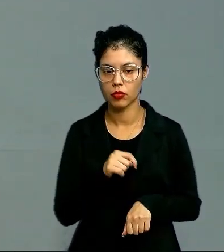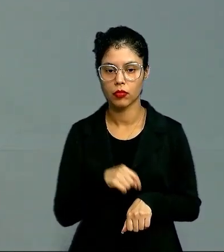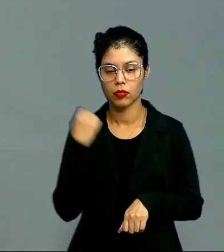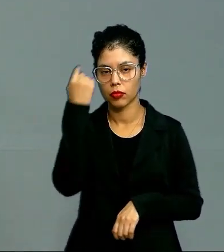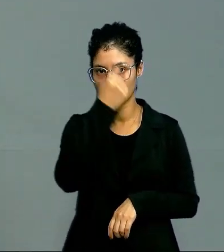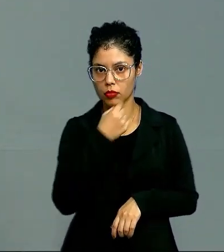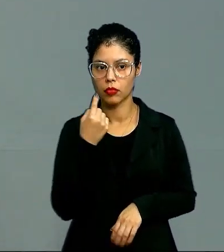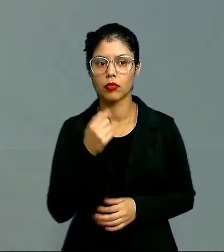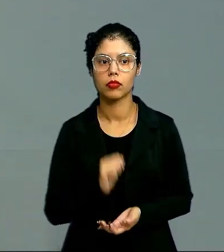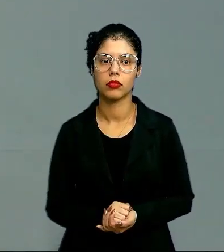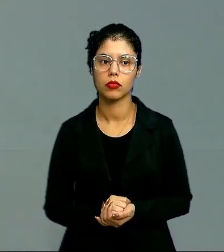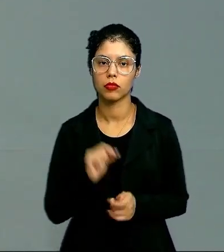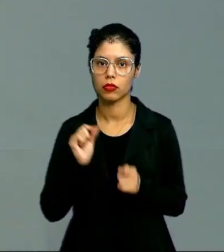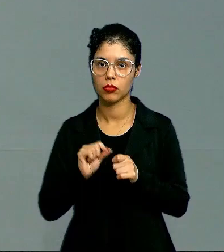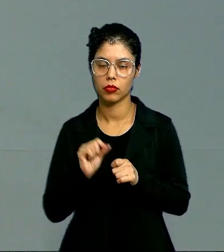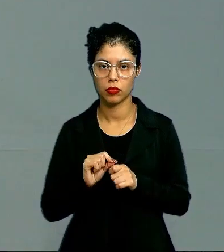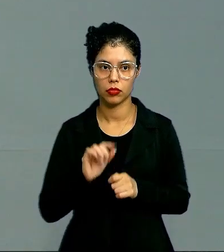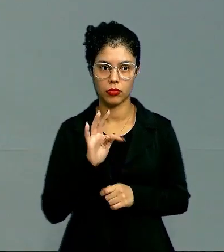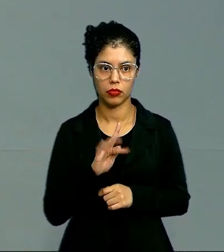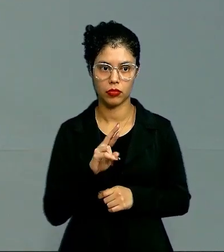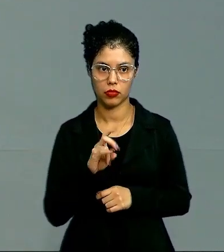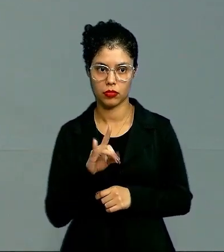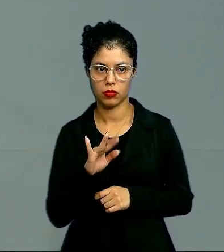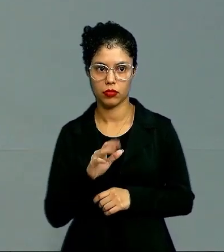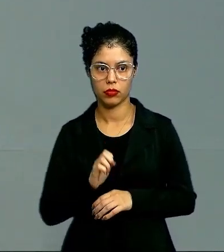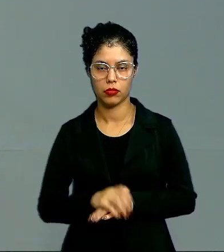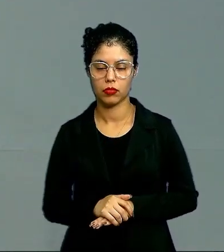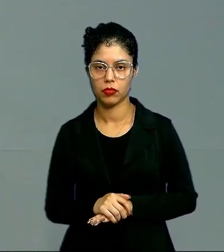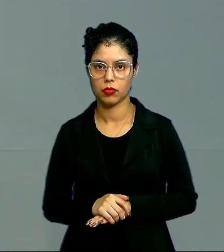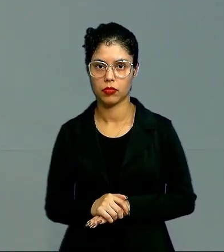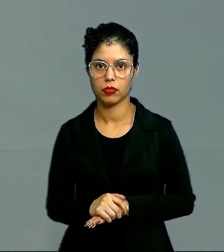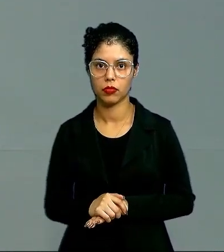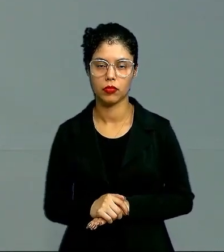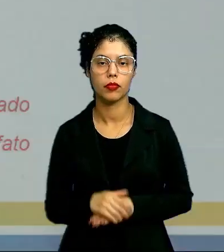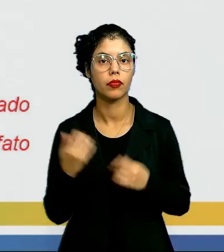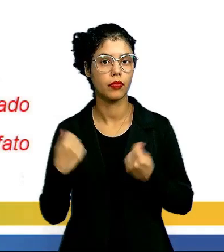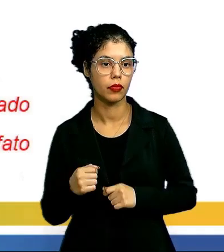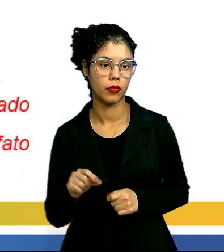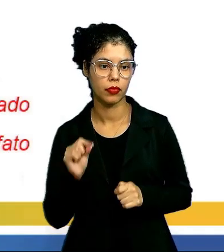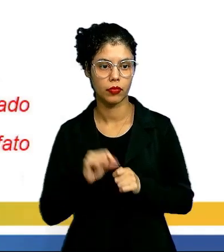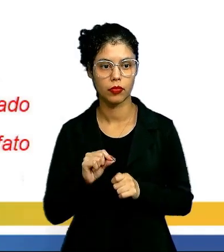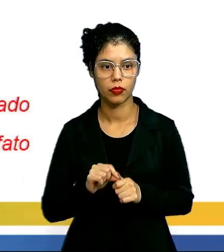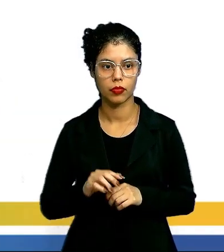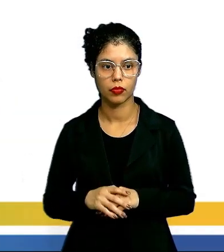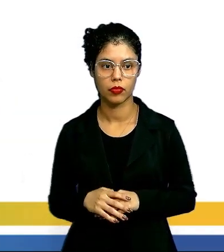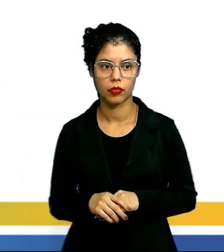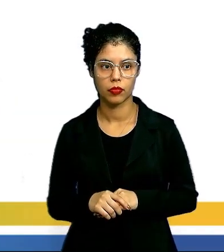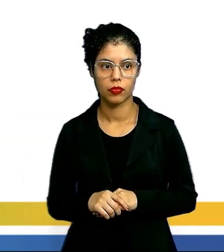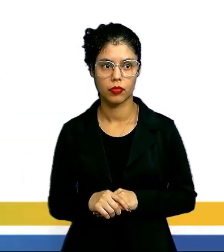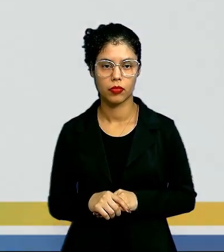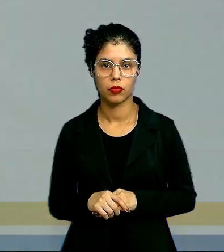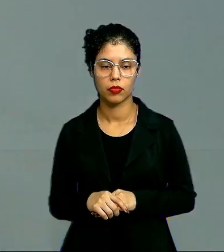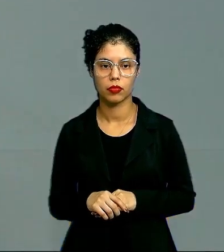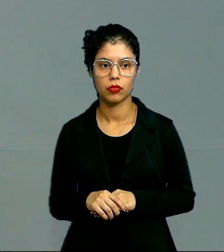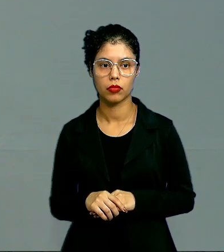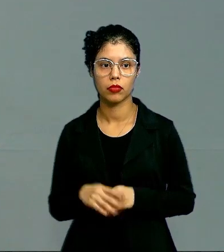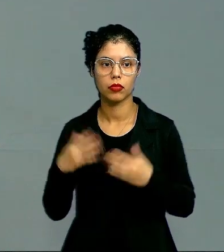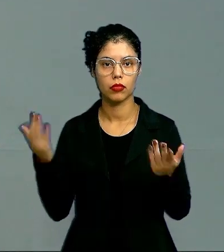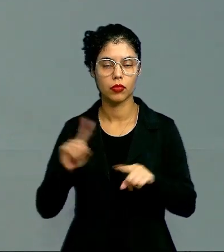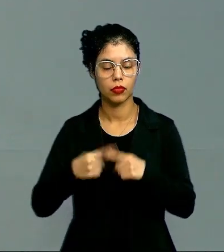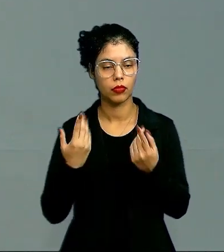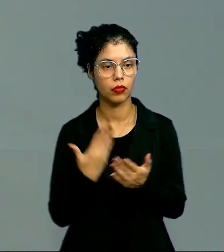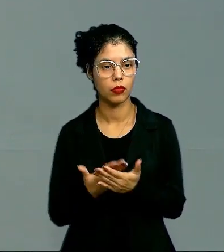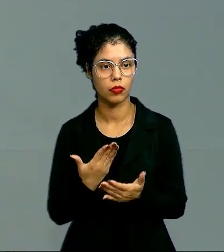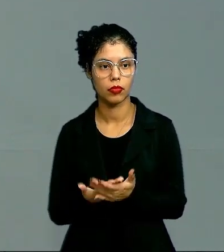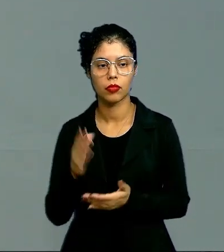caso contrário, ele não faz o efeito que ele deverá fazer. E essa foi mais